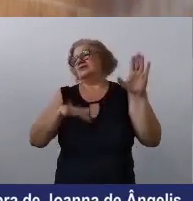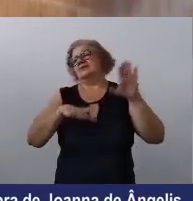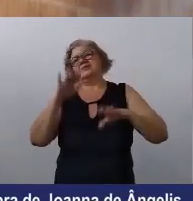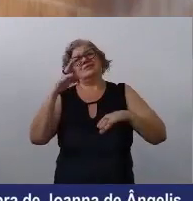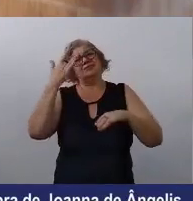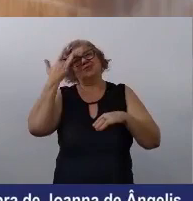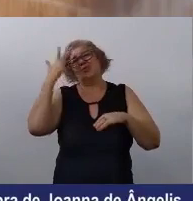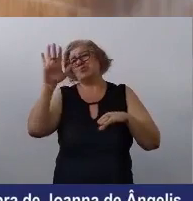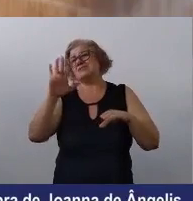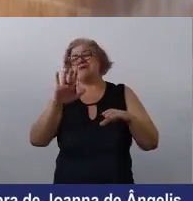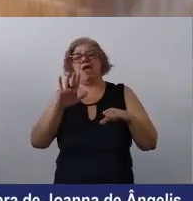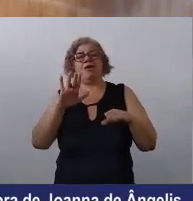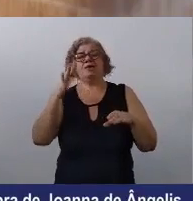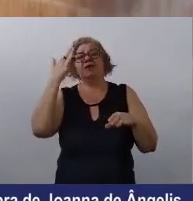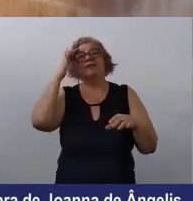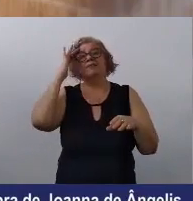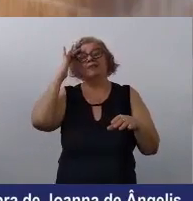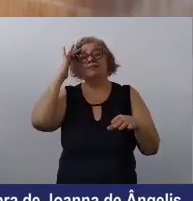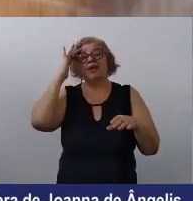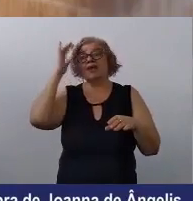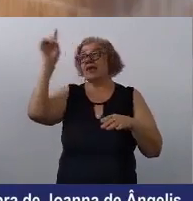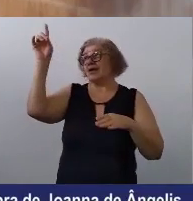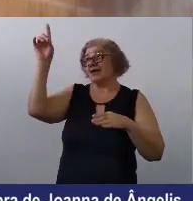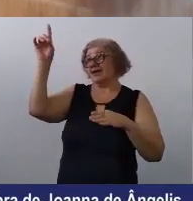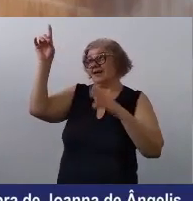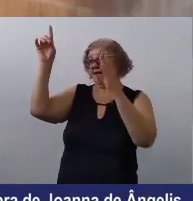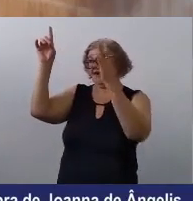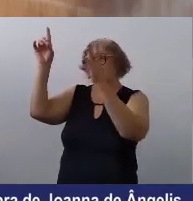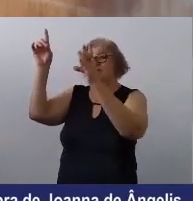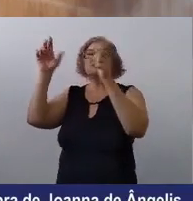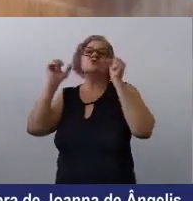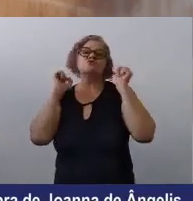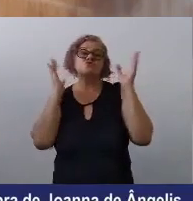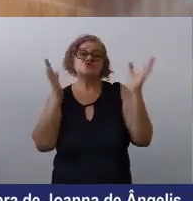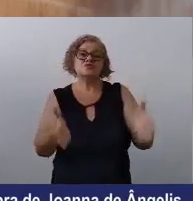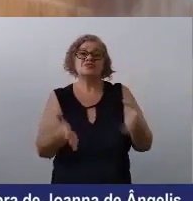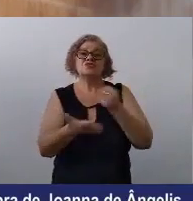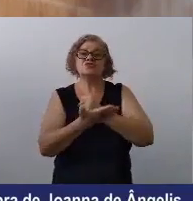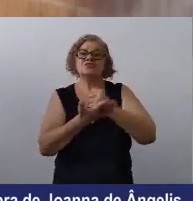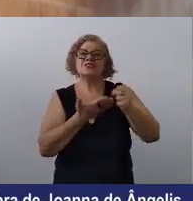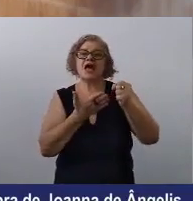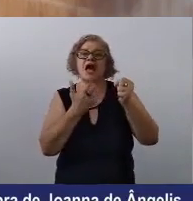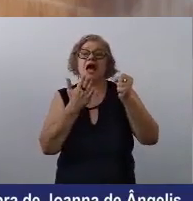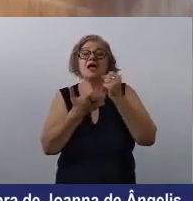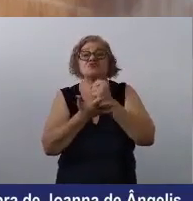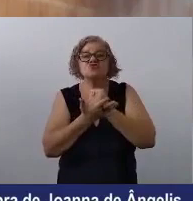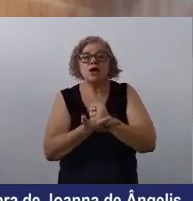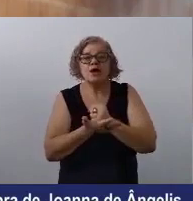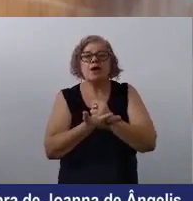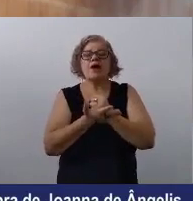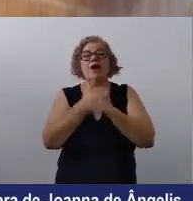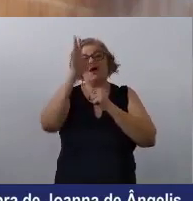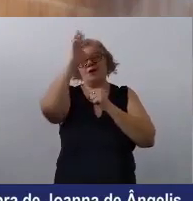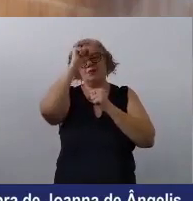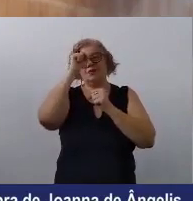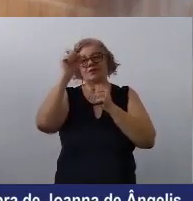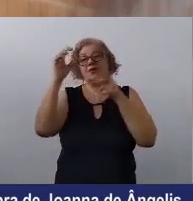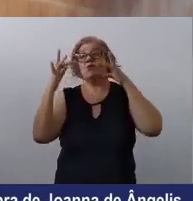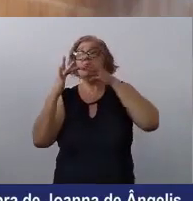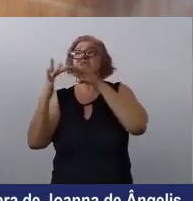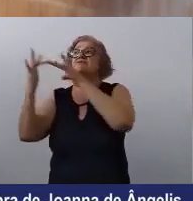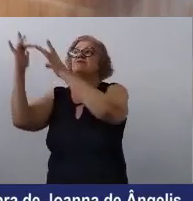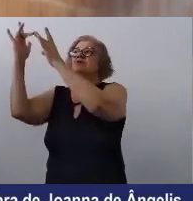Podes não compreender a essência do Pai, mas já aprendeu a comunhão de se vincular a Ele através do